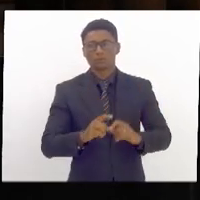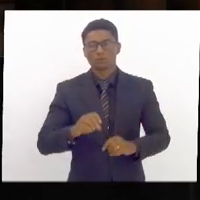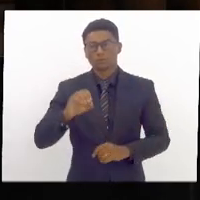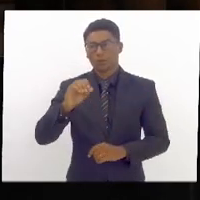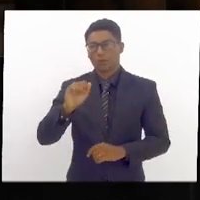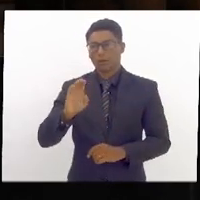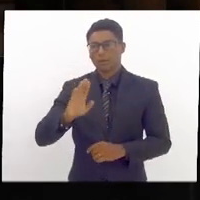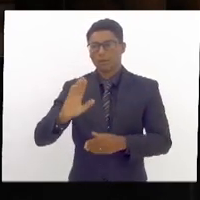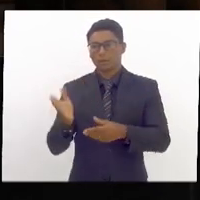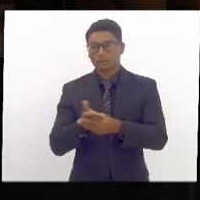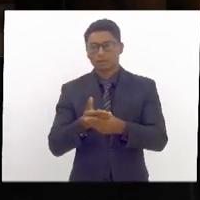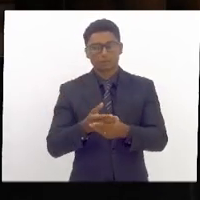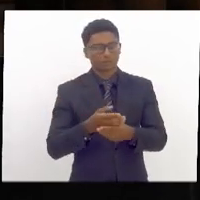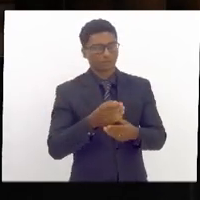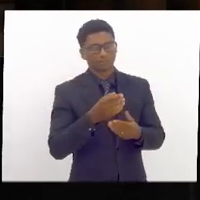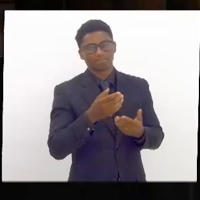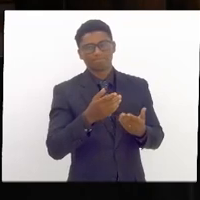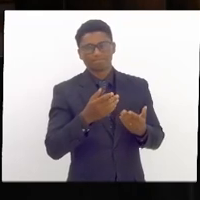OAB